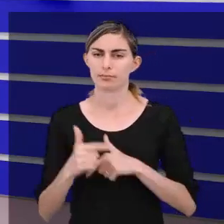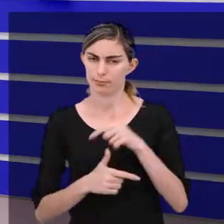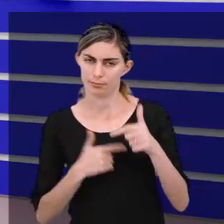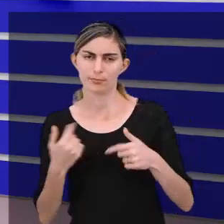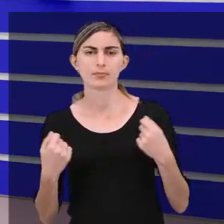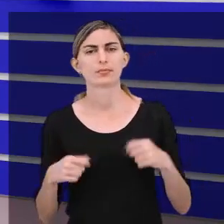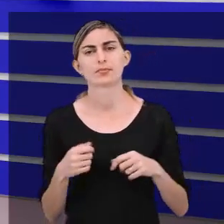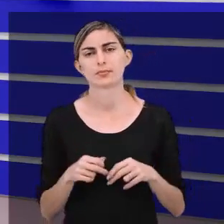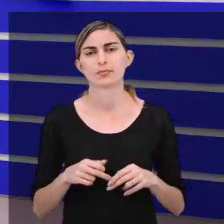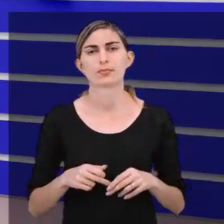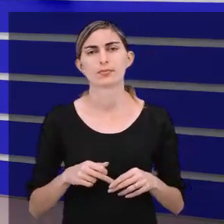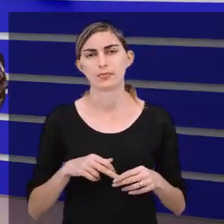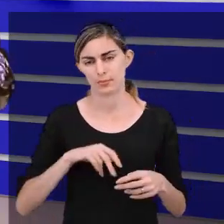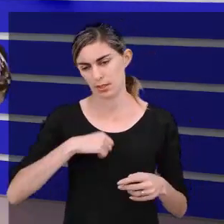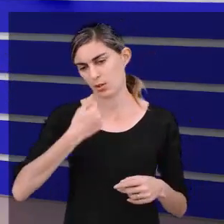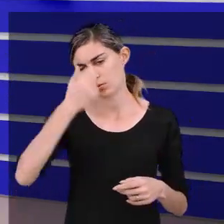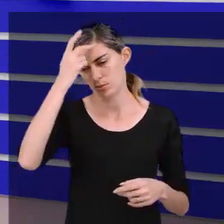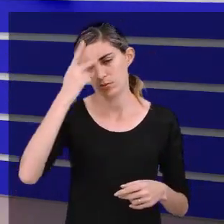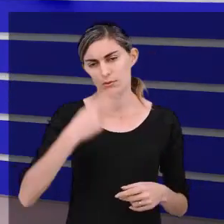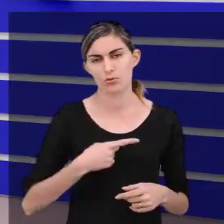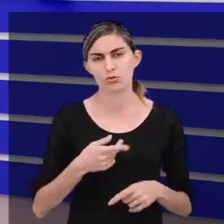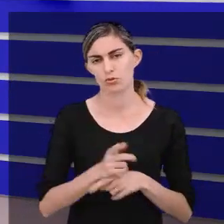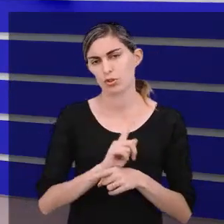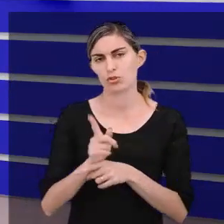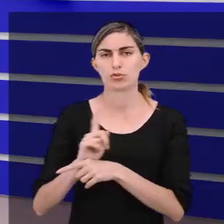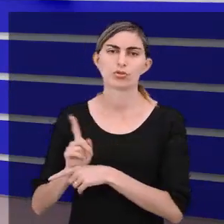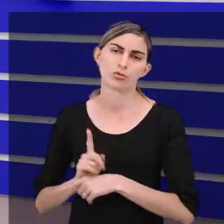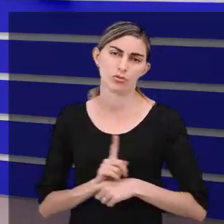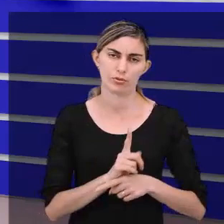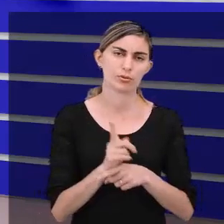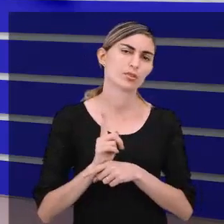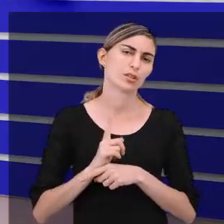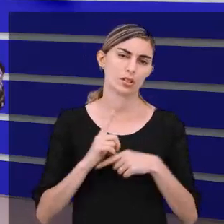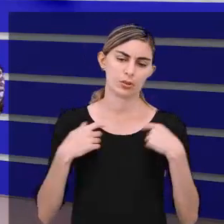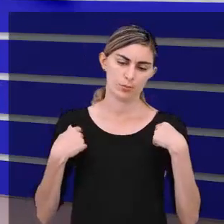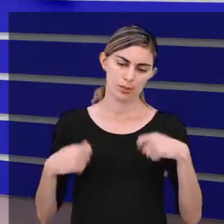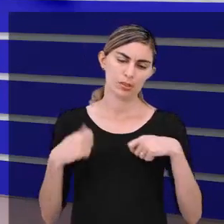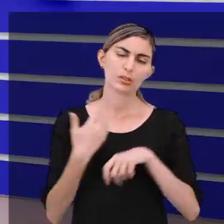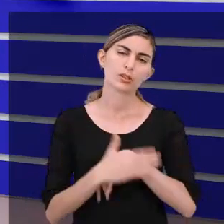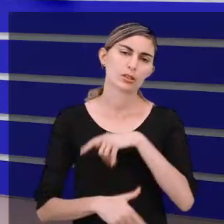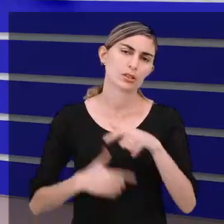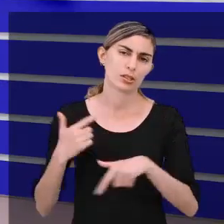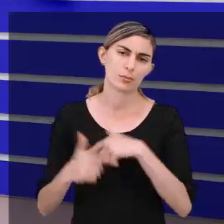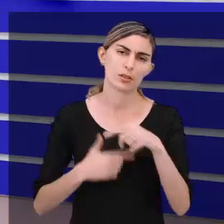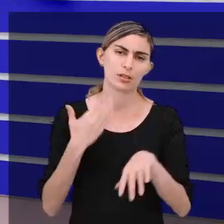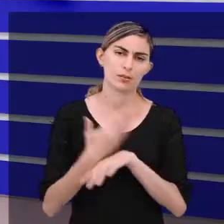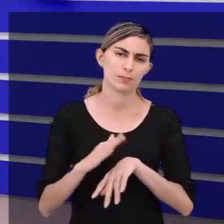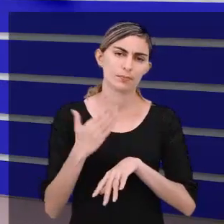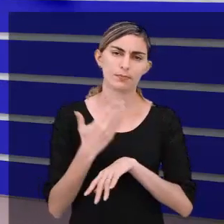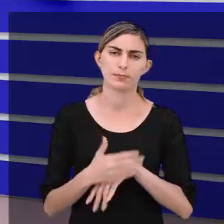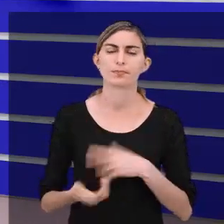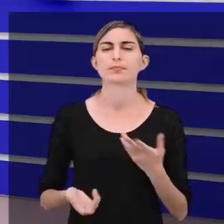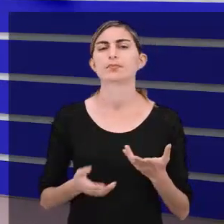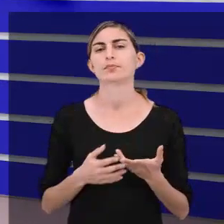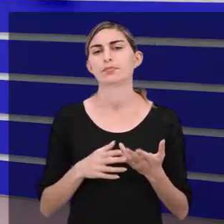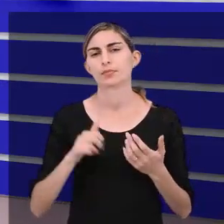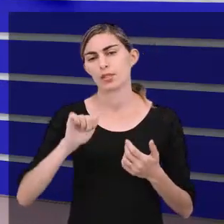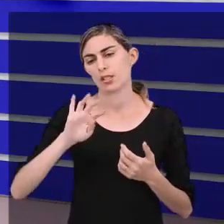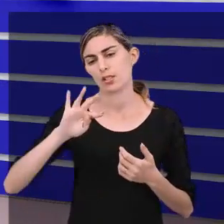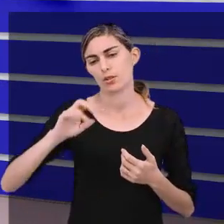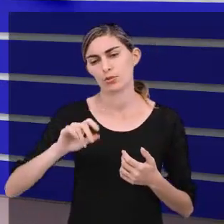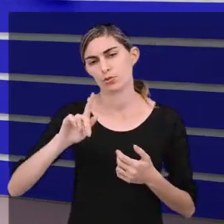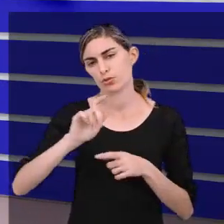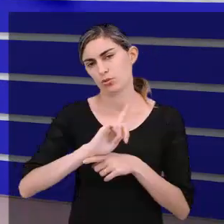precisa ser feito. O autoconhecimento, a autogestão, né? Ele precisa trabalhar aí com esses aspectos da